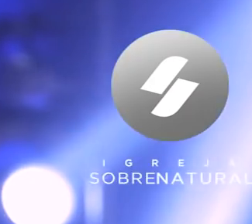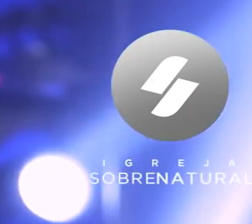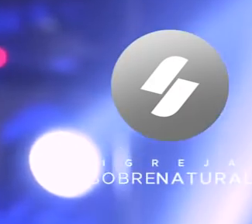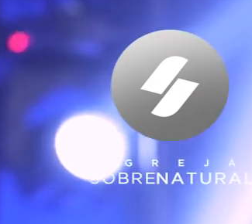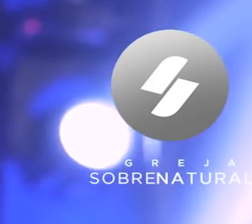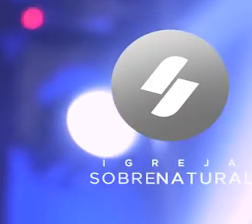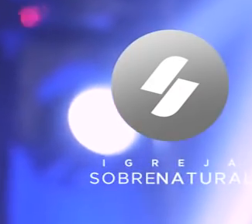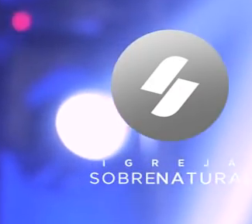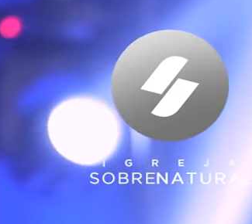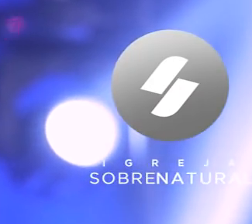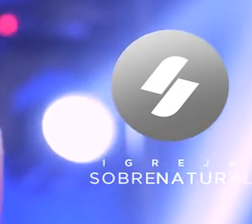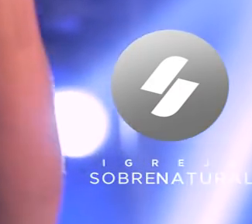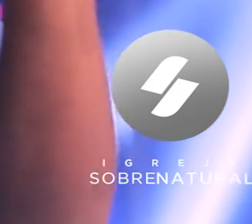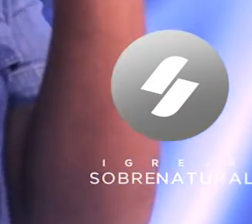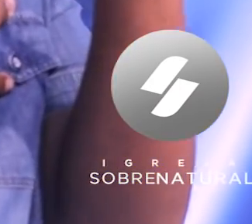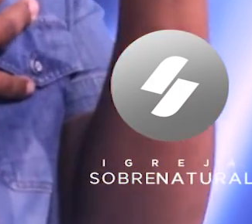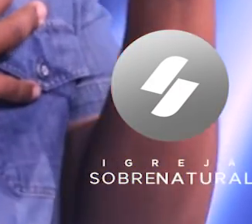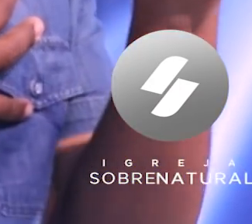levo-o